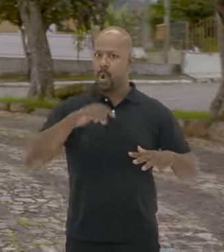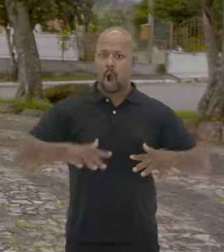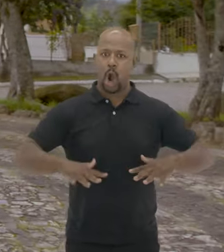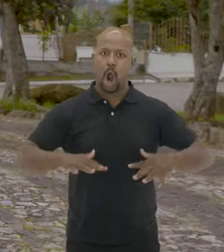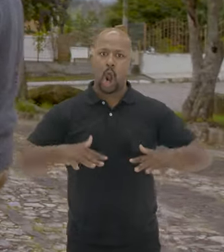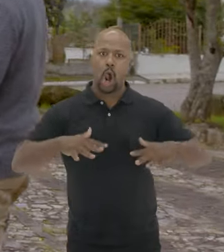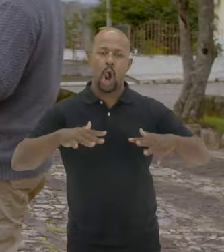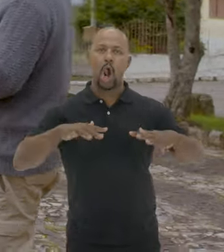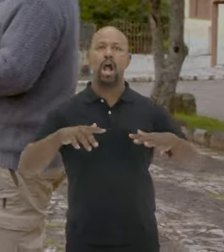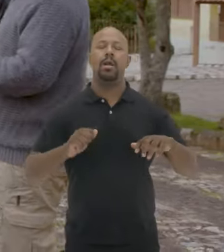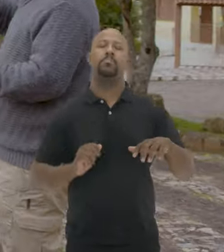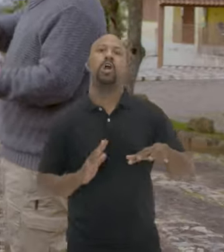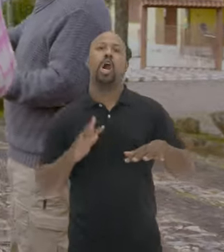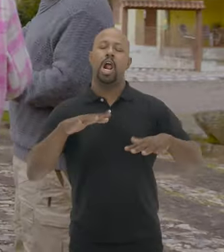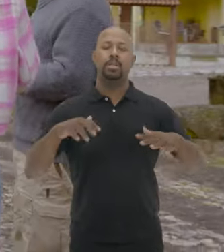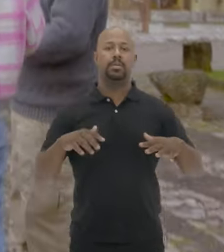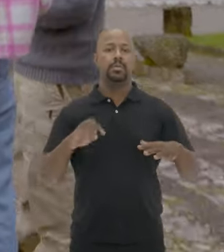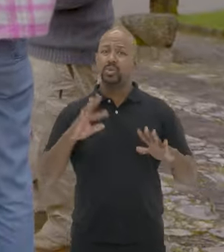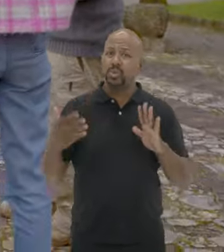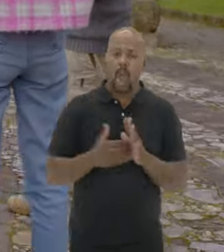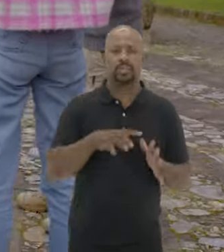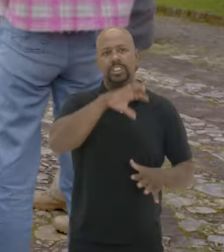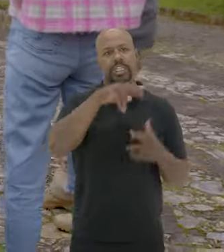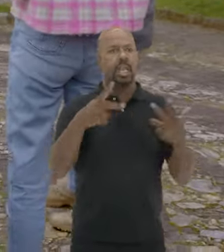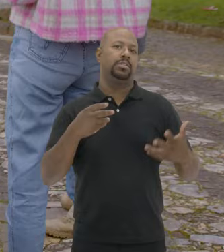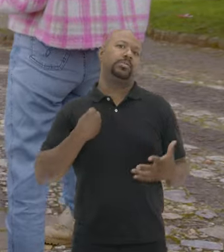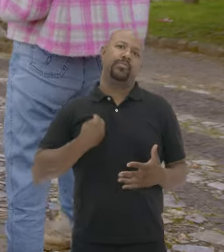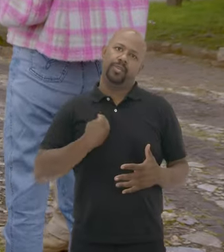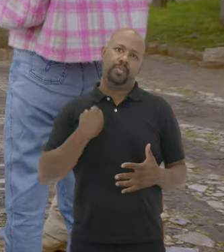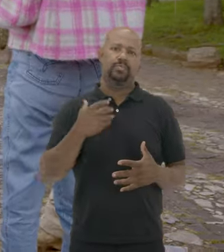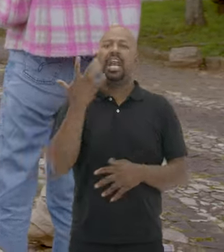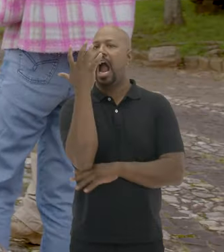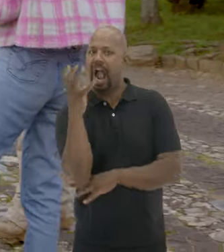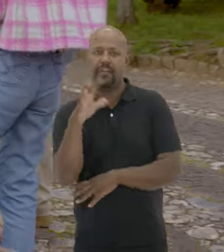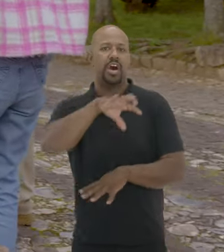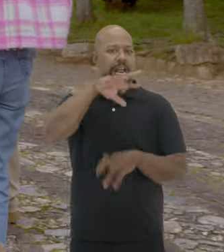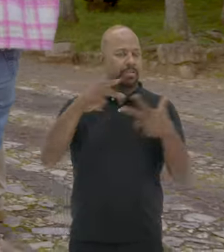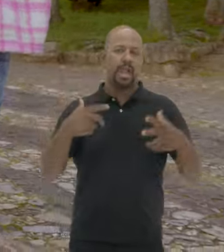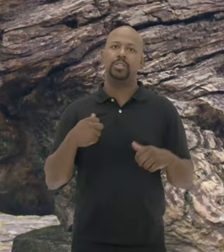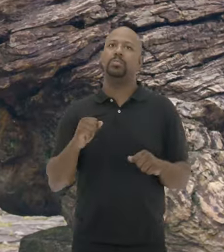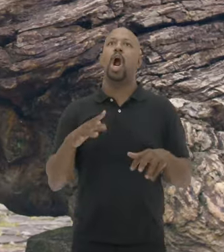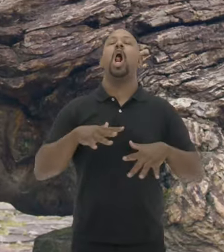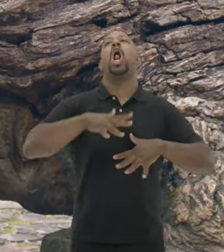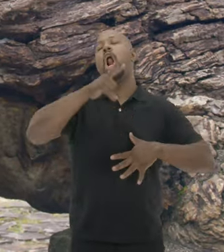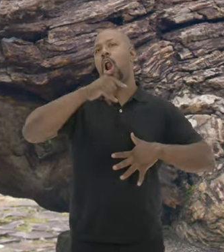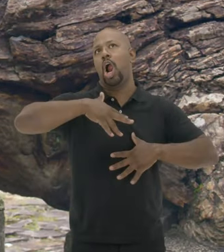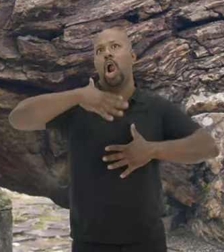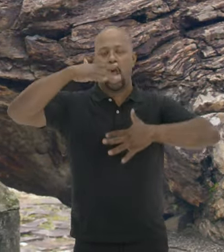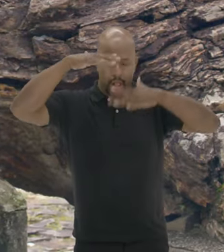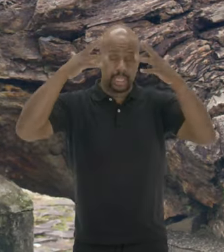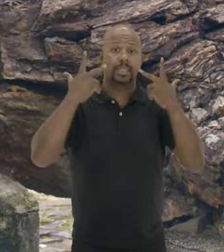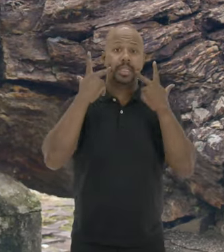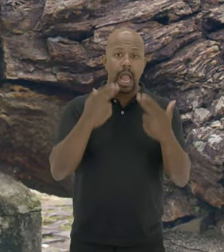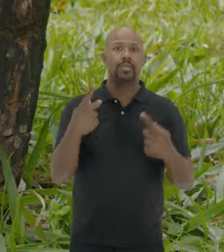e nessa inundação soterror na verdade todos os seres vivos não é as suas árvores e um processo na verdade natural